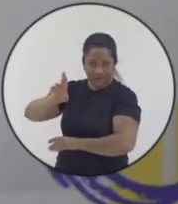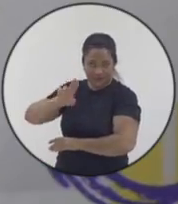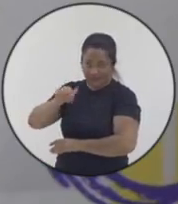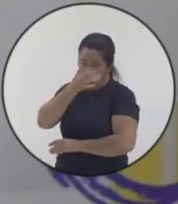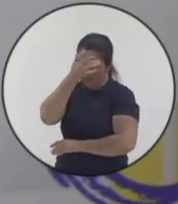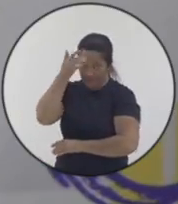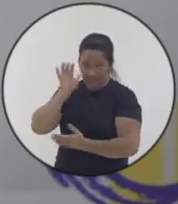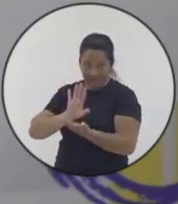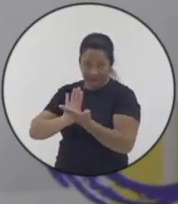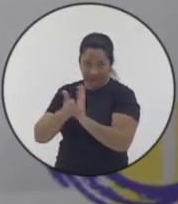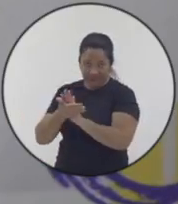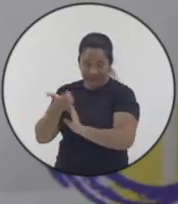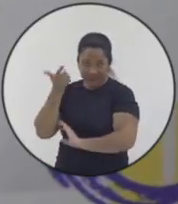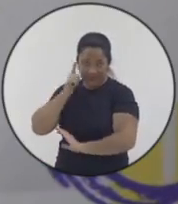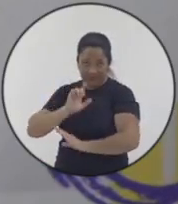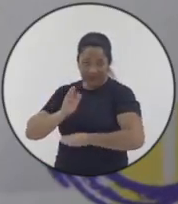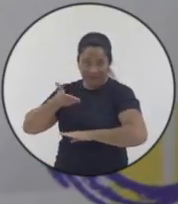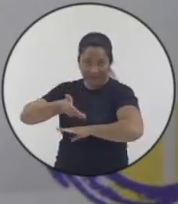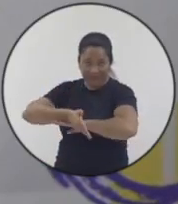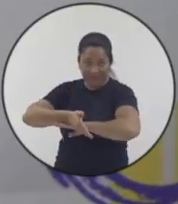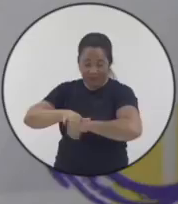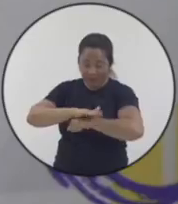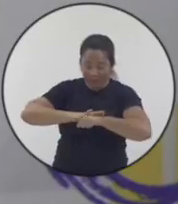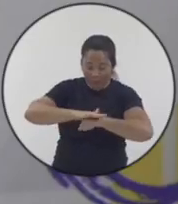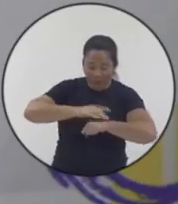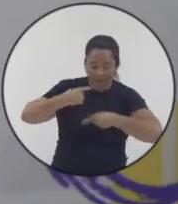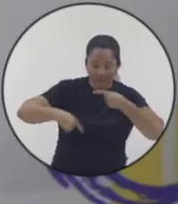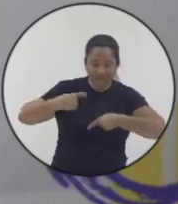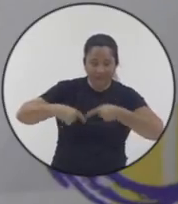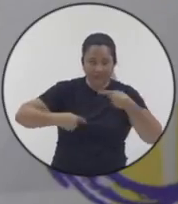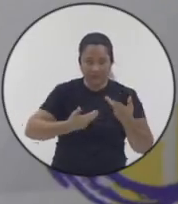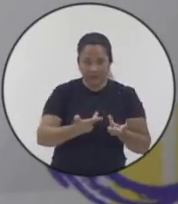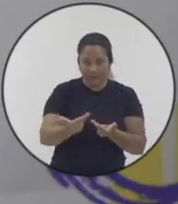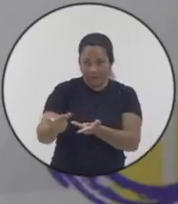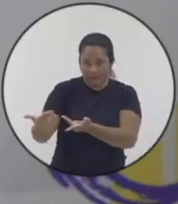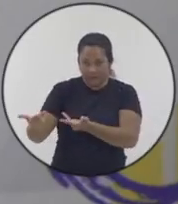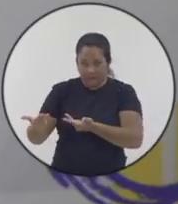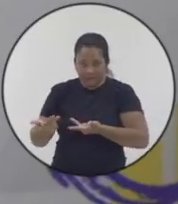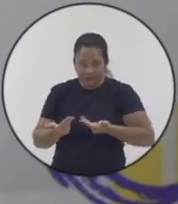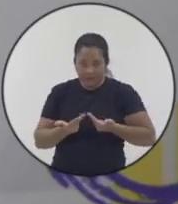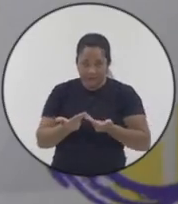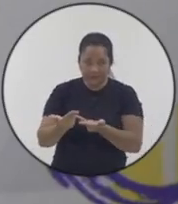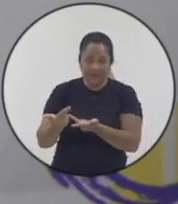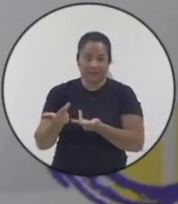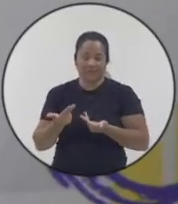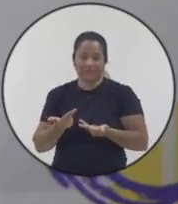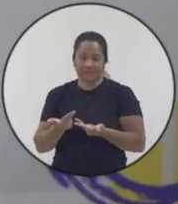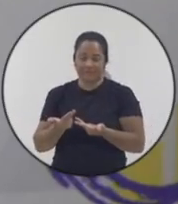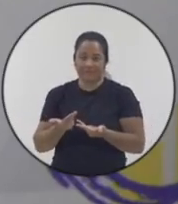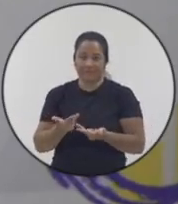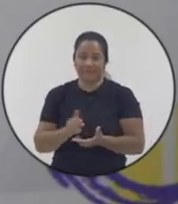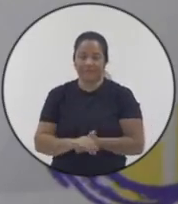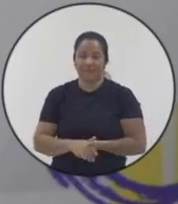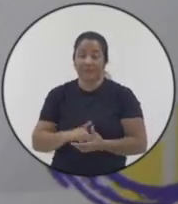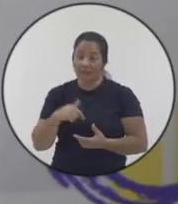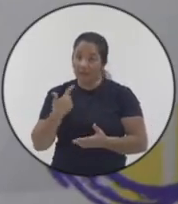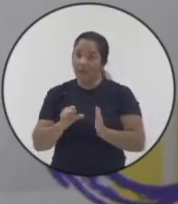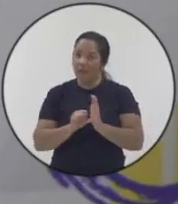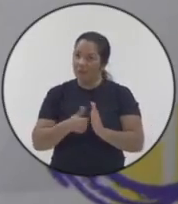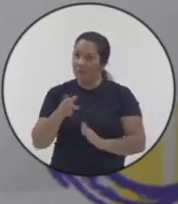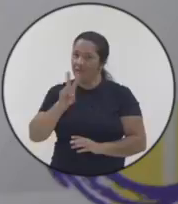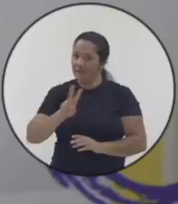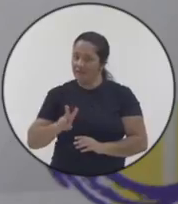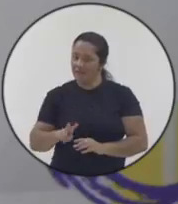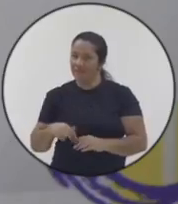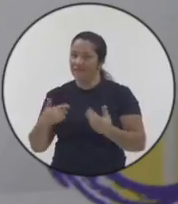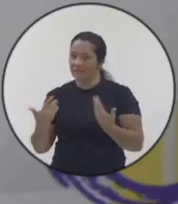ocupar esses lugares, a gente começa a falar de igual e começa a reorganizar um pouco os discursos que são criados sobre nós e por nós. E aí, pela primeira vez, a gente começa